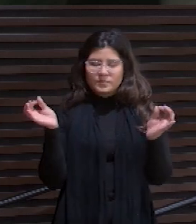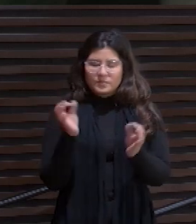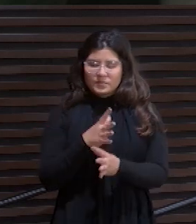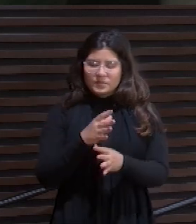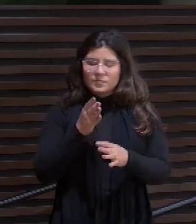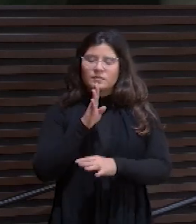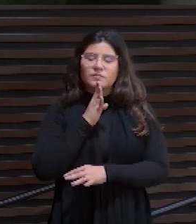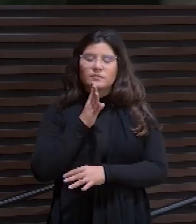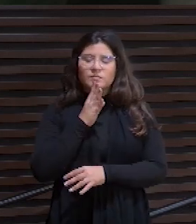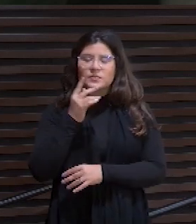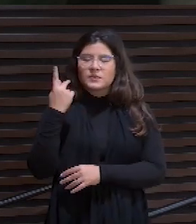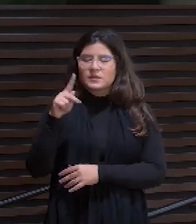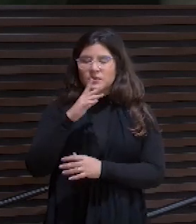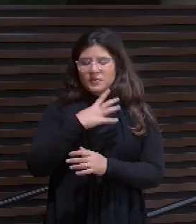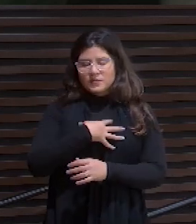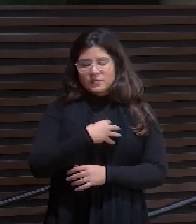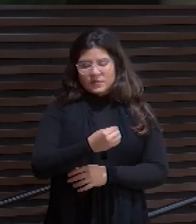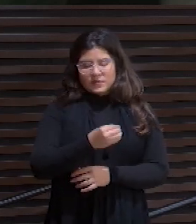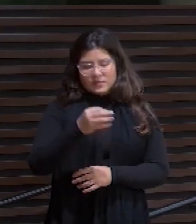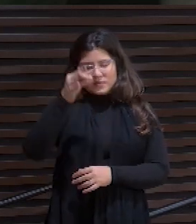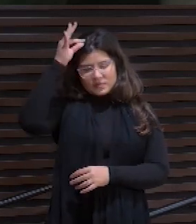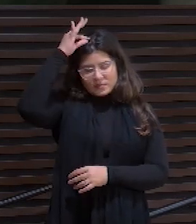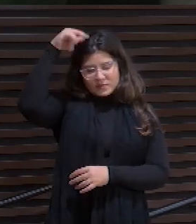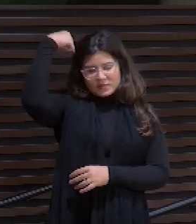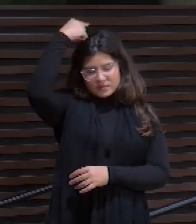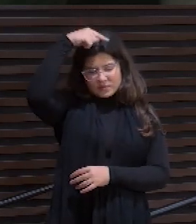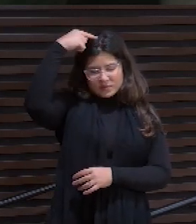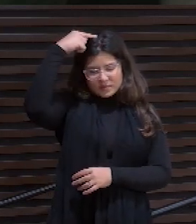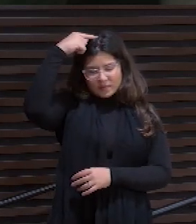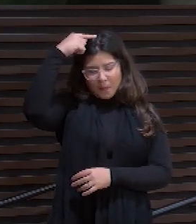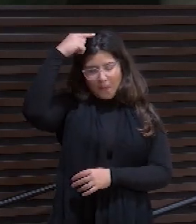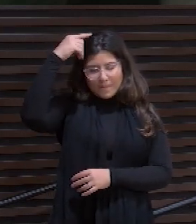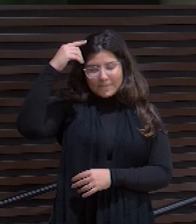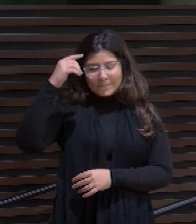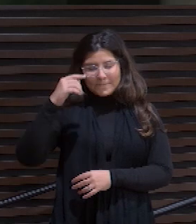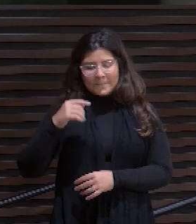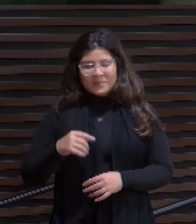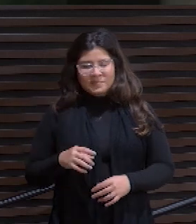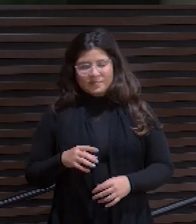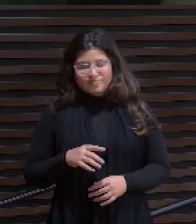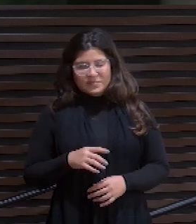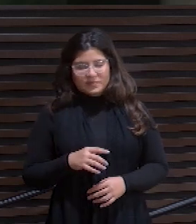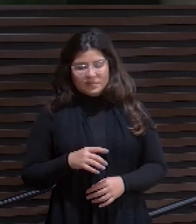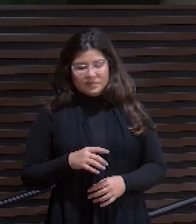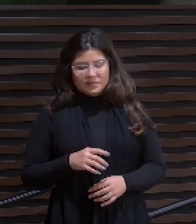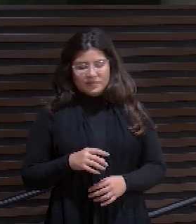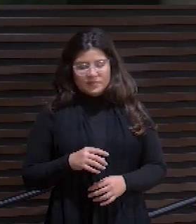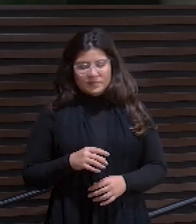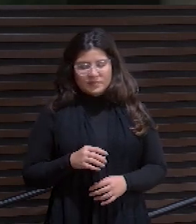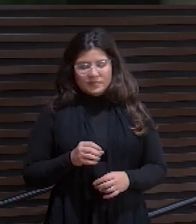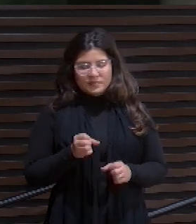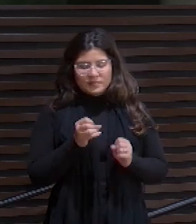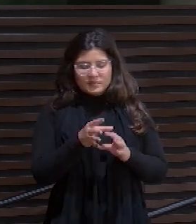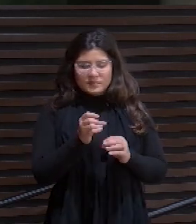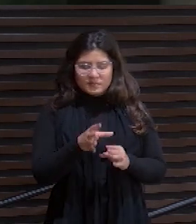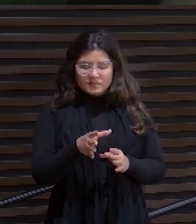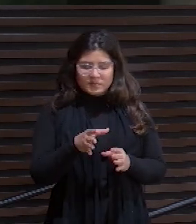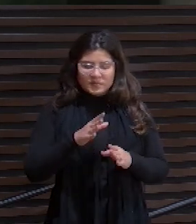do teu Filho. Que o Espírito Santo ilumine o texto sagrado para o nosso consolo,